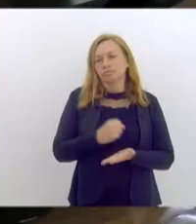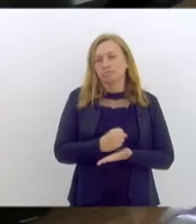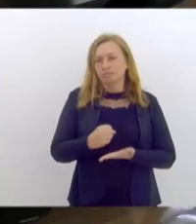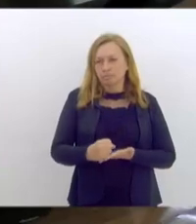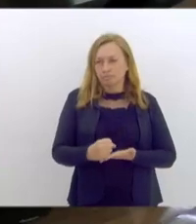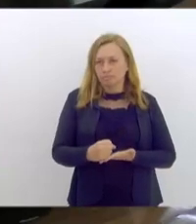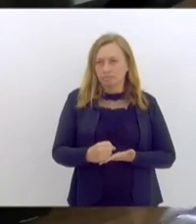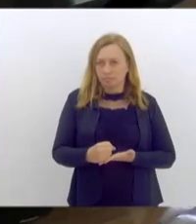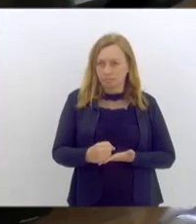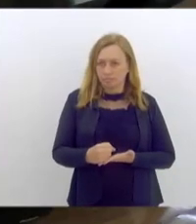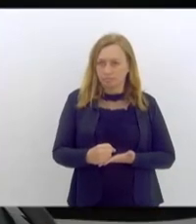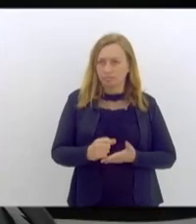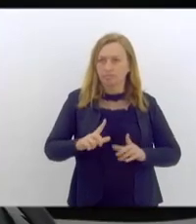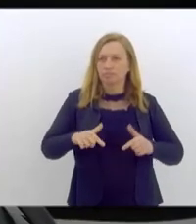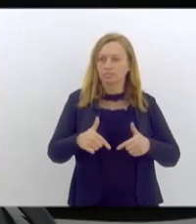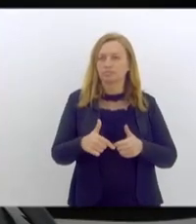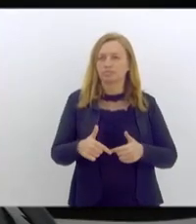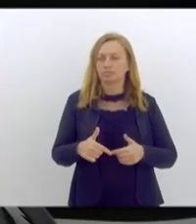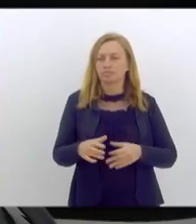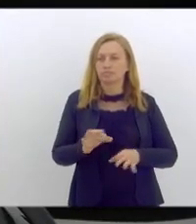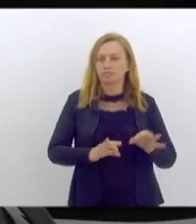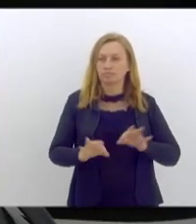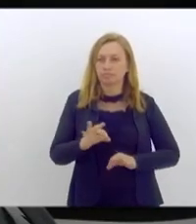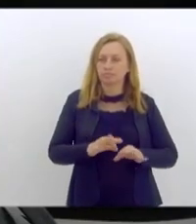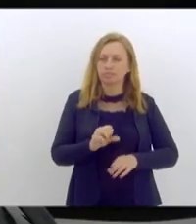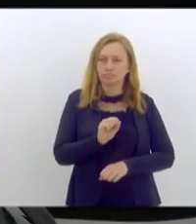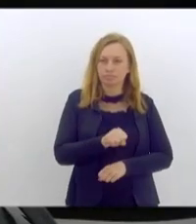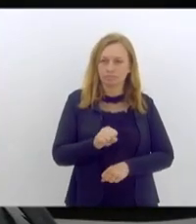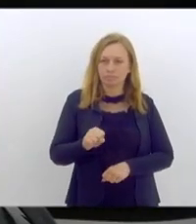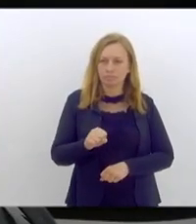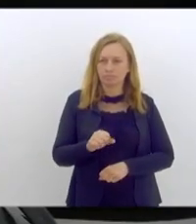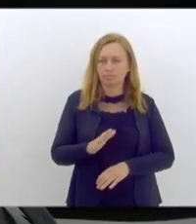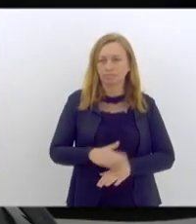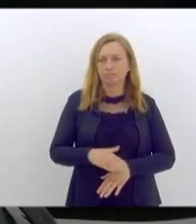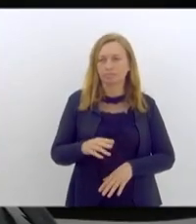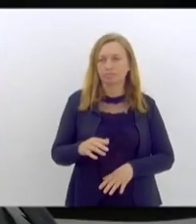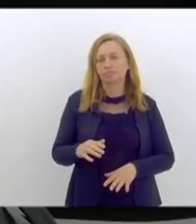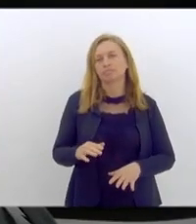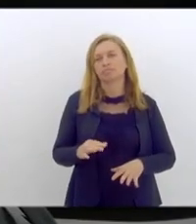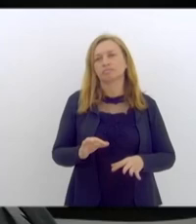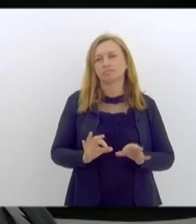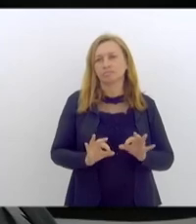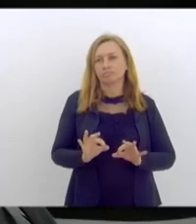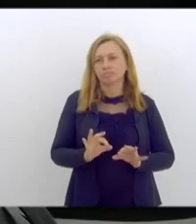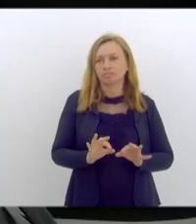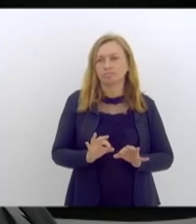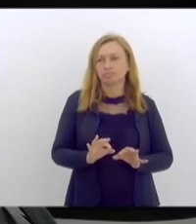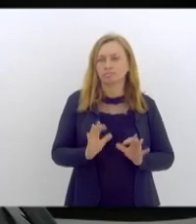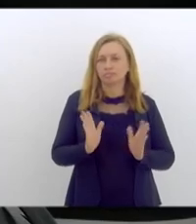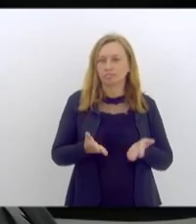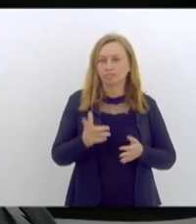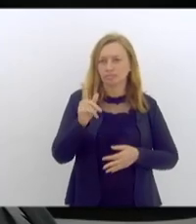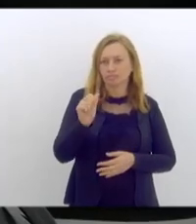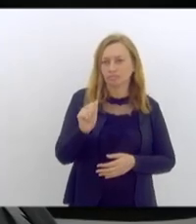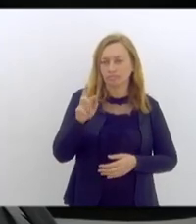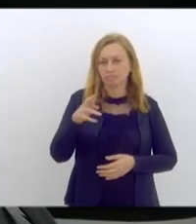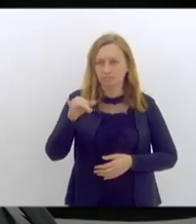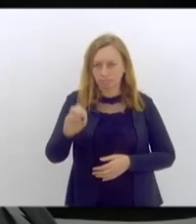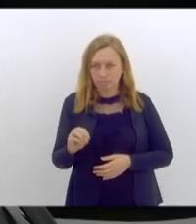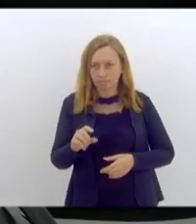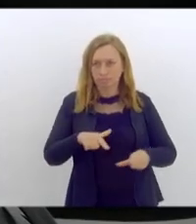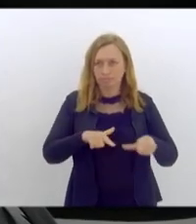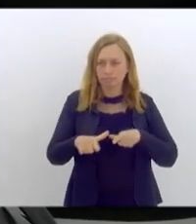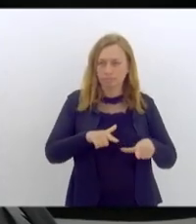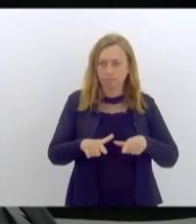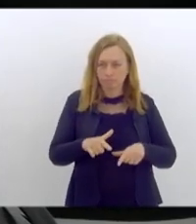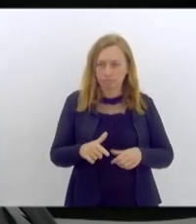dos correspondentes para a atuação nesse programa é mais uma questão operacional hoje ela trabalha com seus correspondentes por